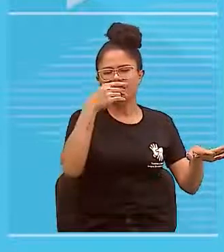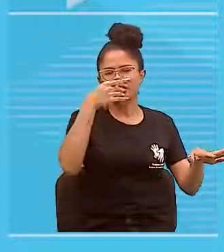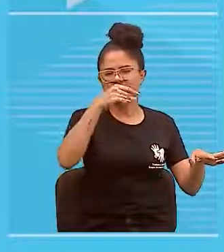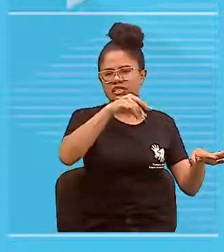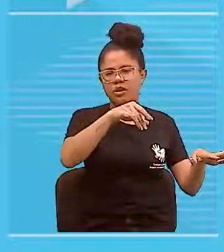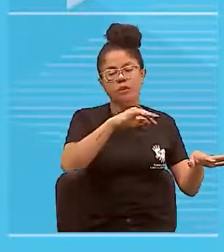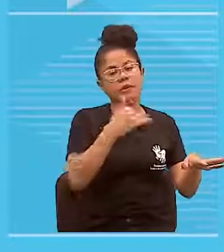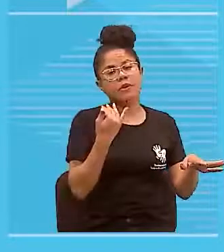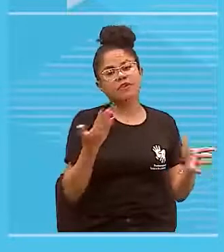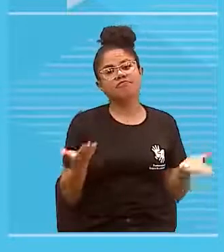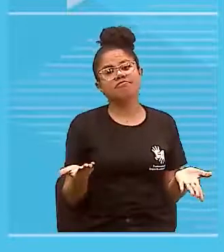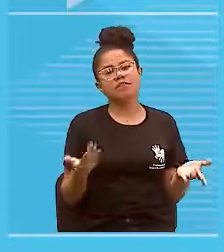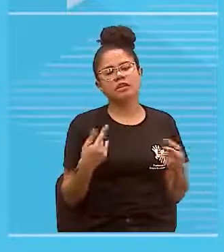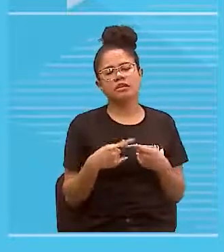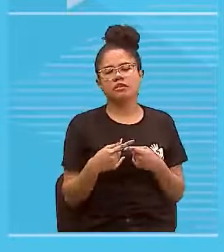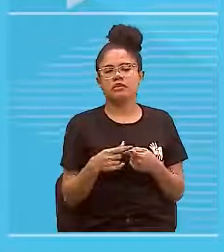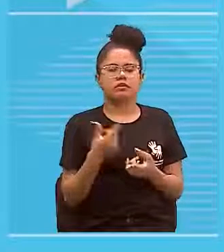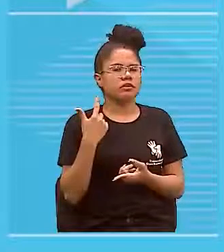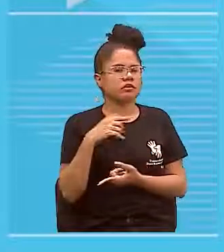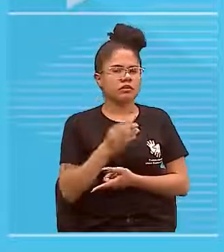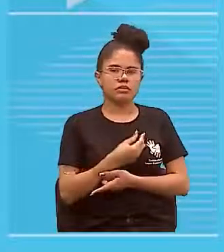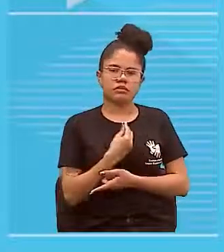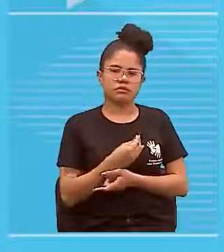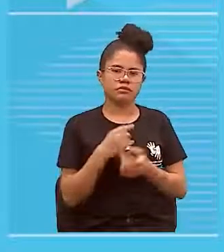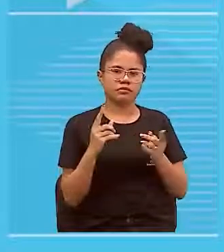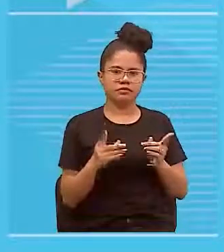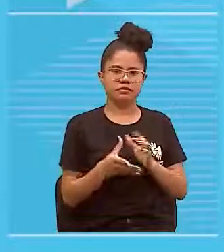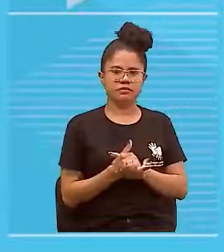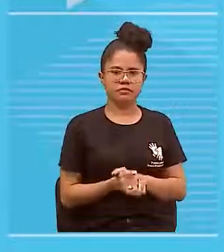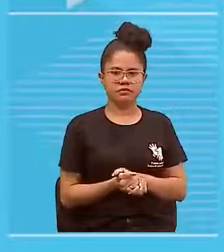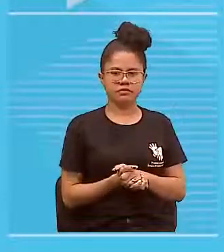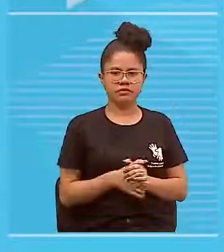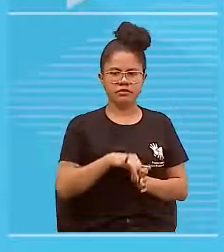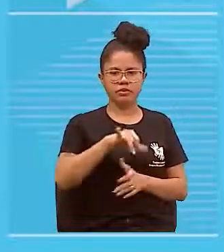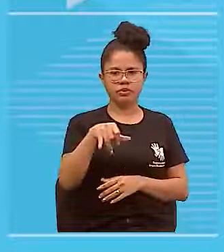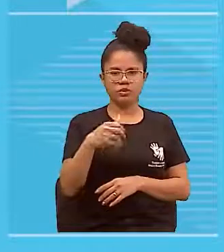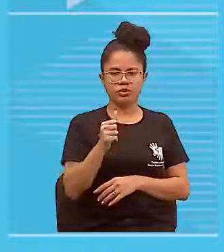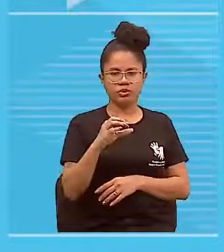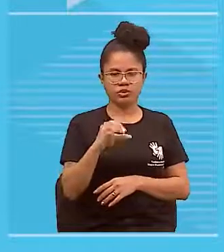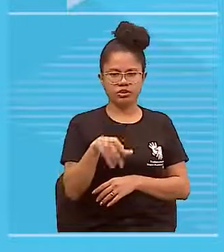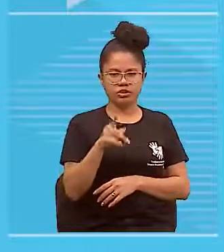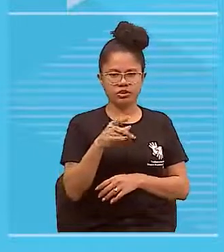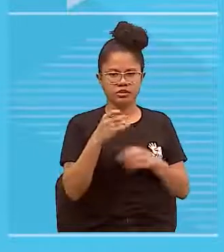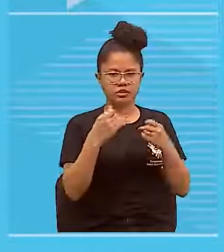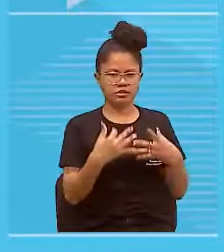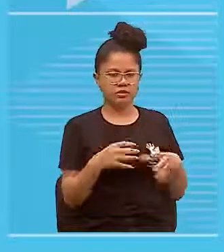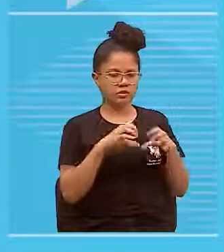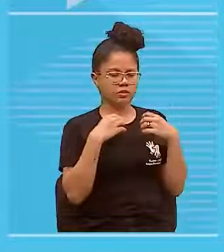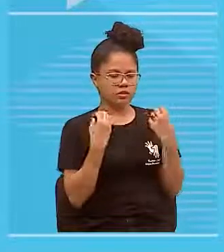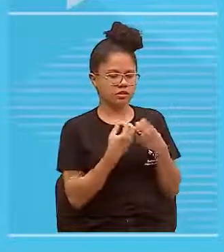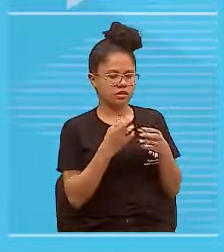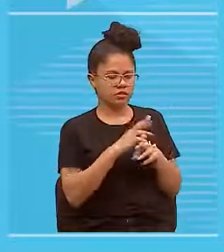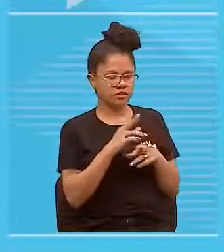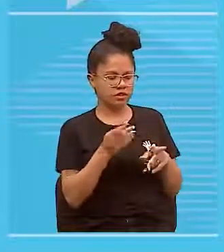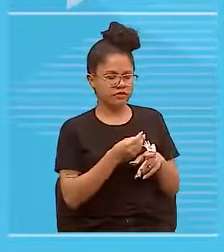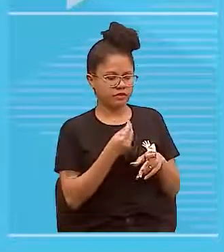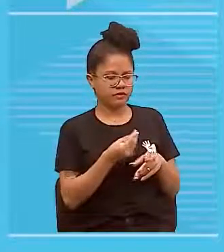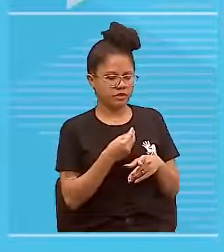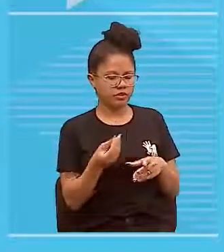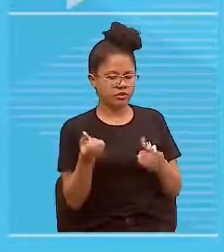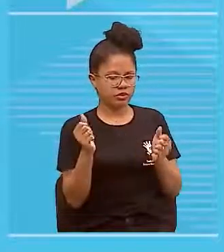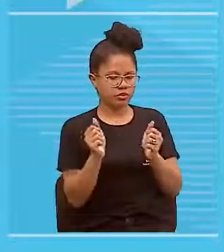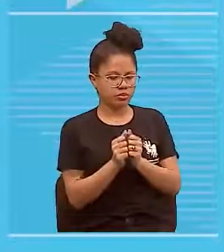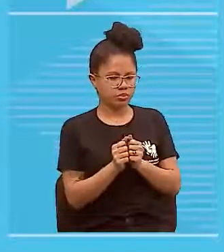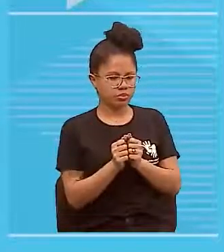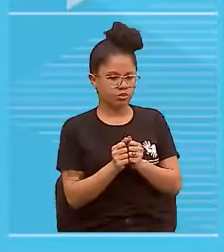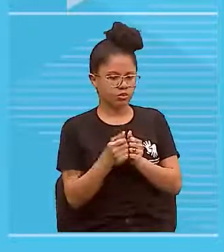né, sobreviver dessa forma, tá bom? A Jack diz assim, ou seja, comunidades diferentes vivendo juntas em um mesmo